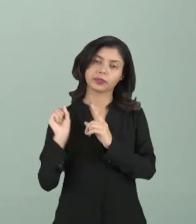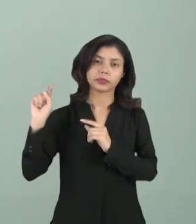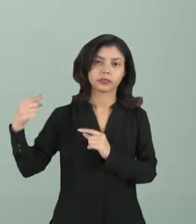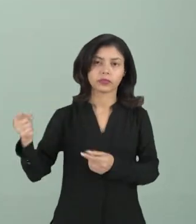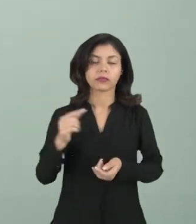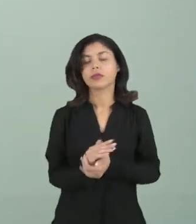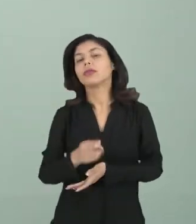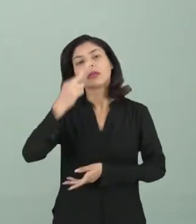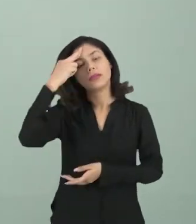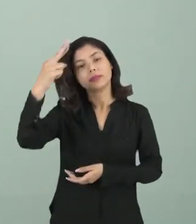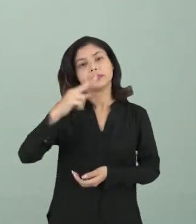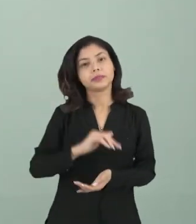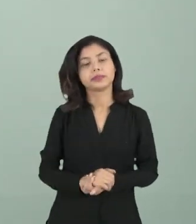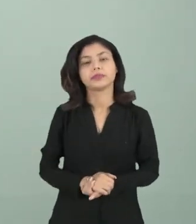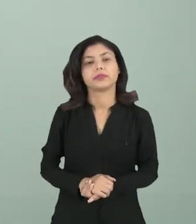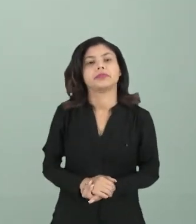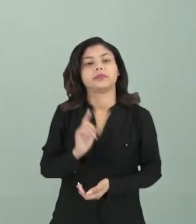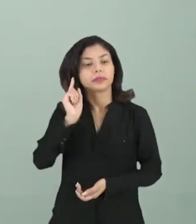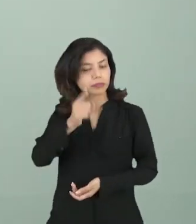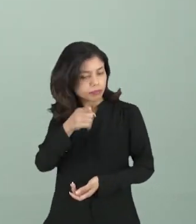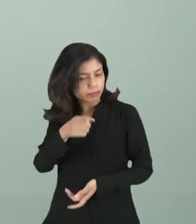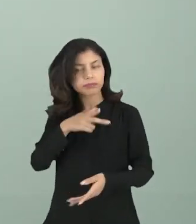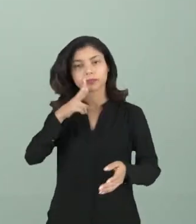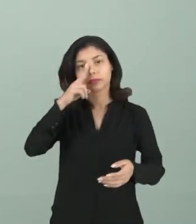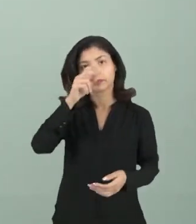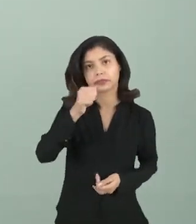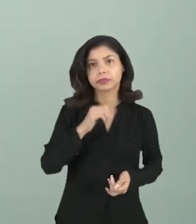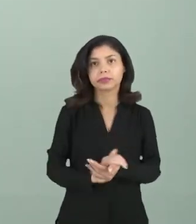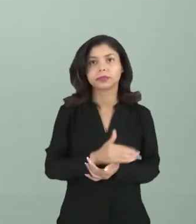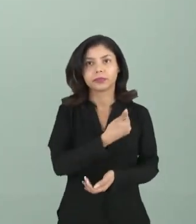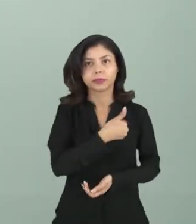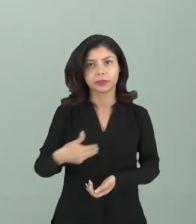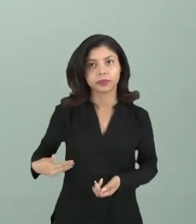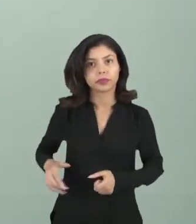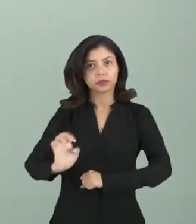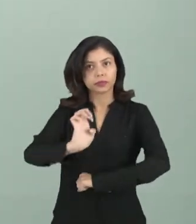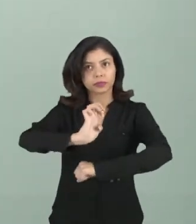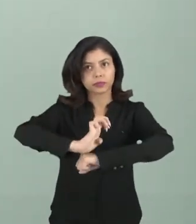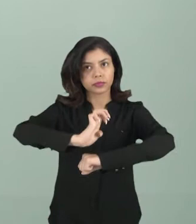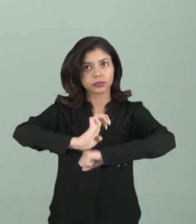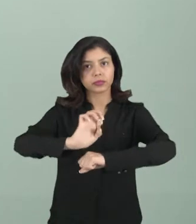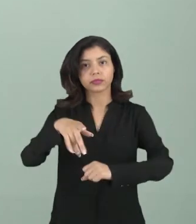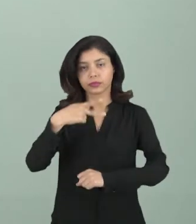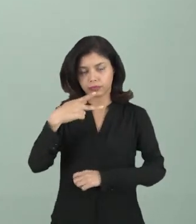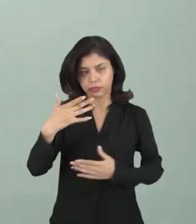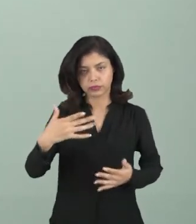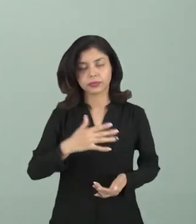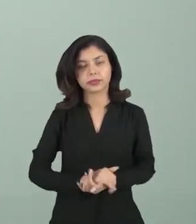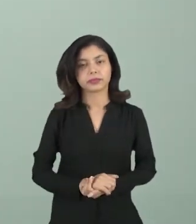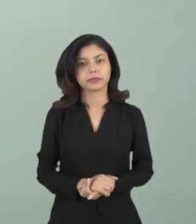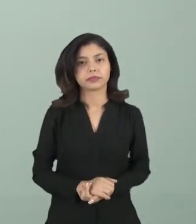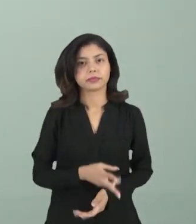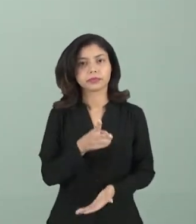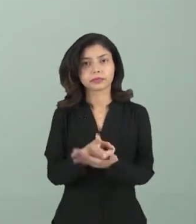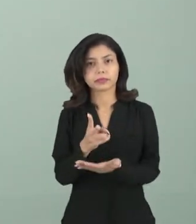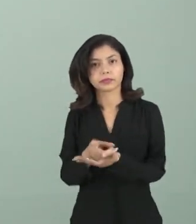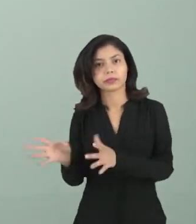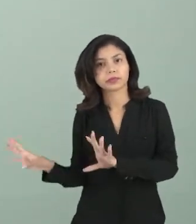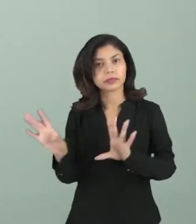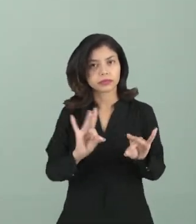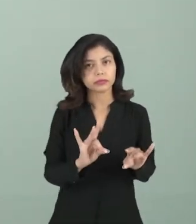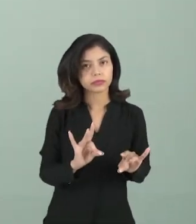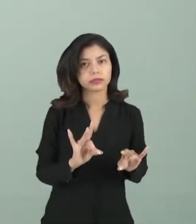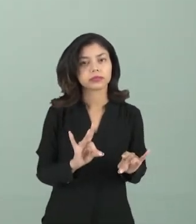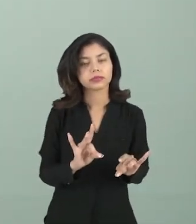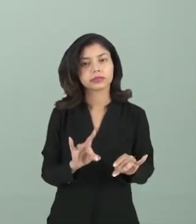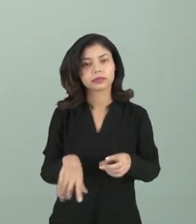é liderado, que ele é comandado pelo poder público, o Estado propriamente dito, mesmo levando em